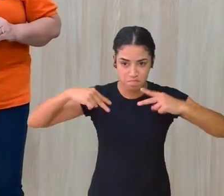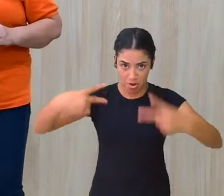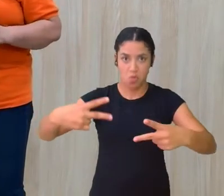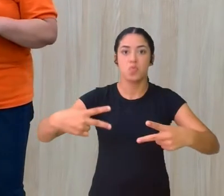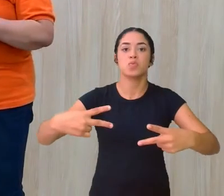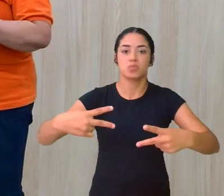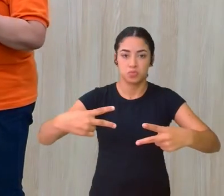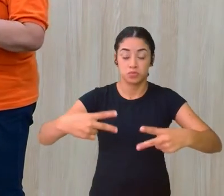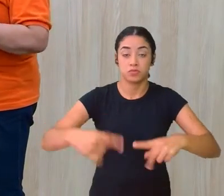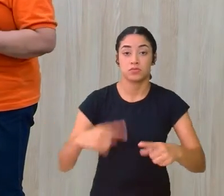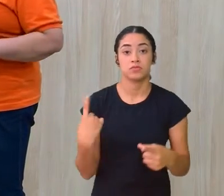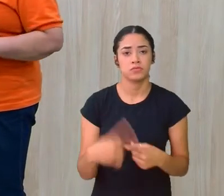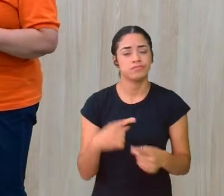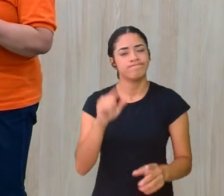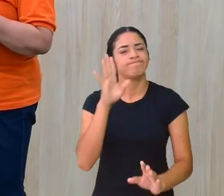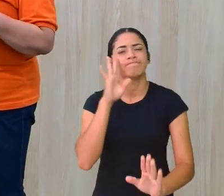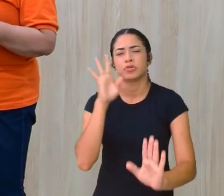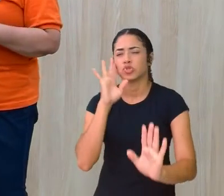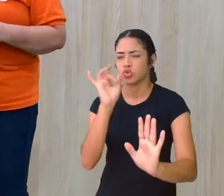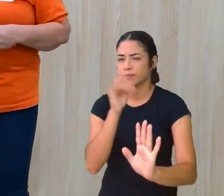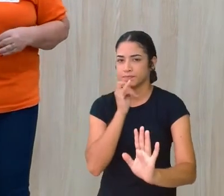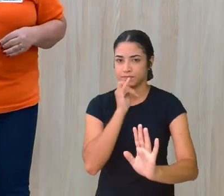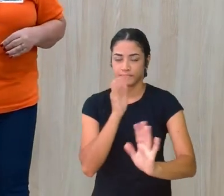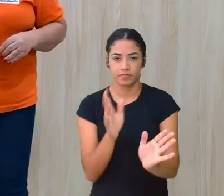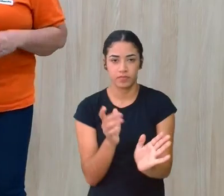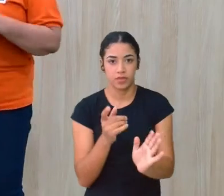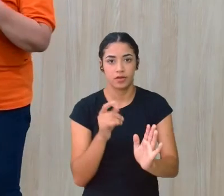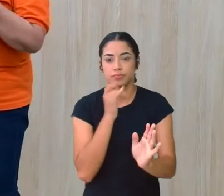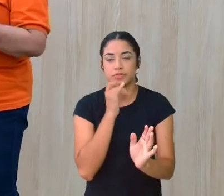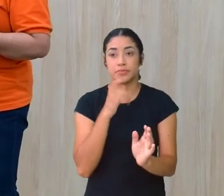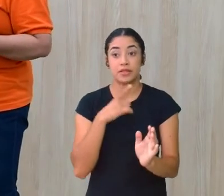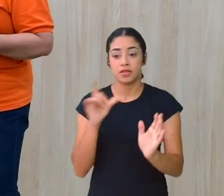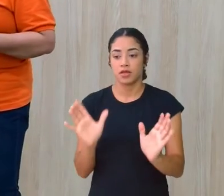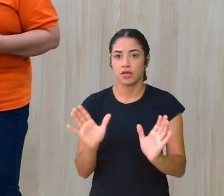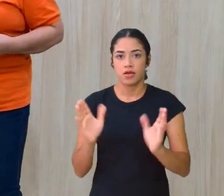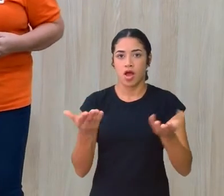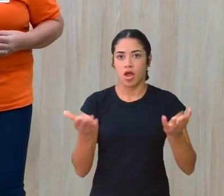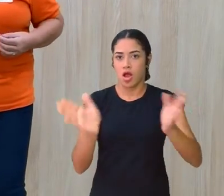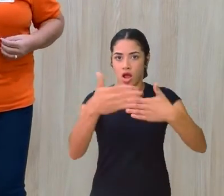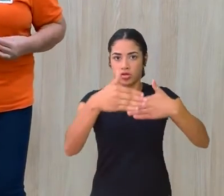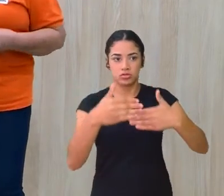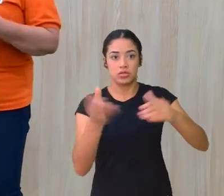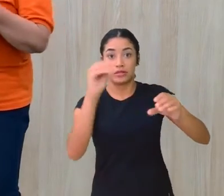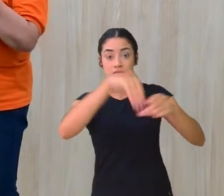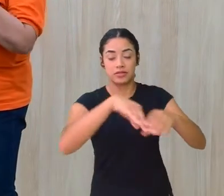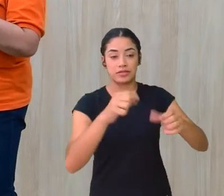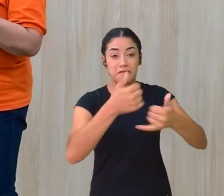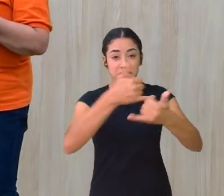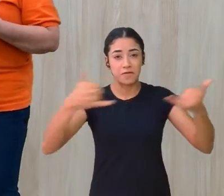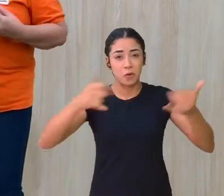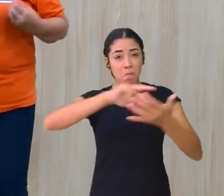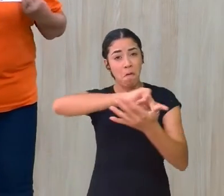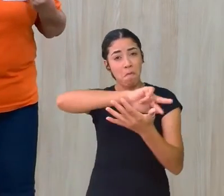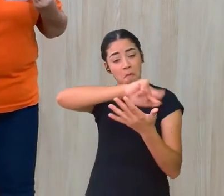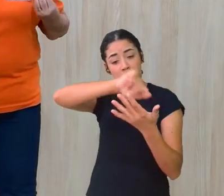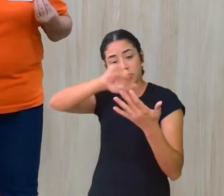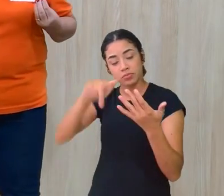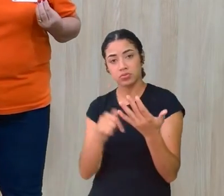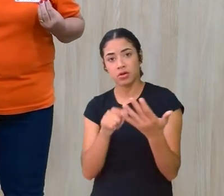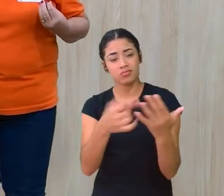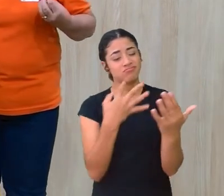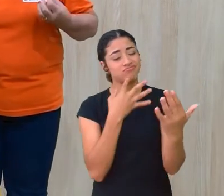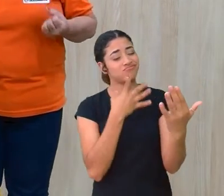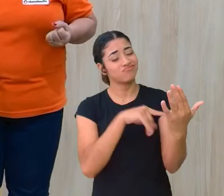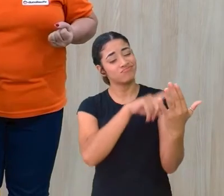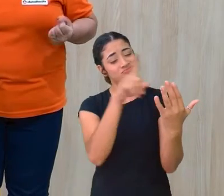maior. Porque, imagine, eu estou diante de uma caixa cheia de fios, né, com alguns equipamentos que eu não